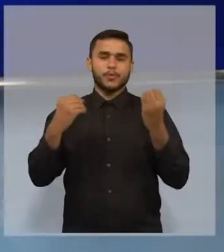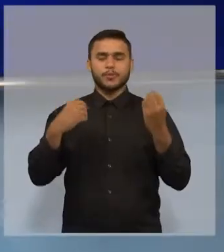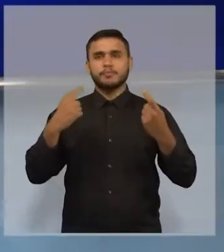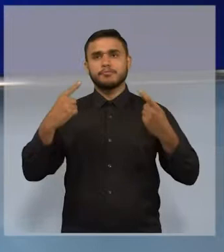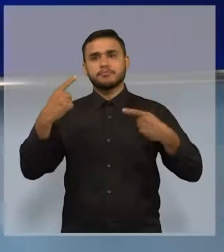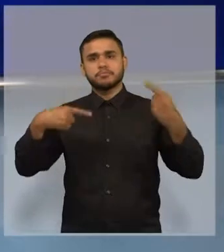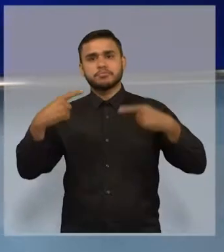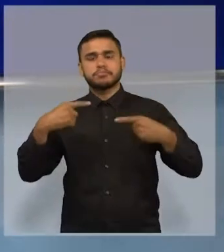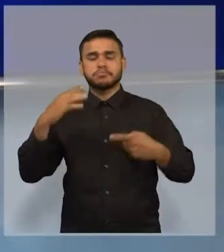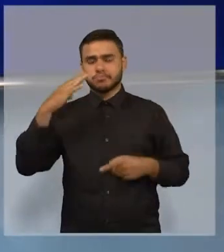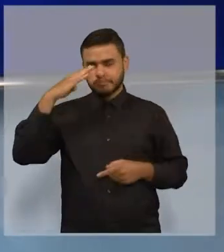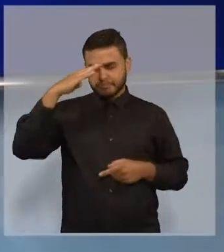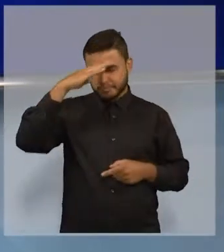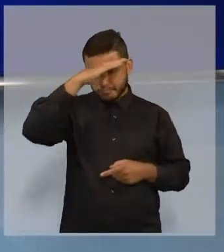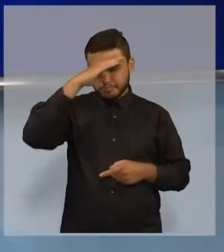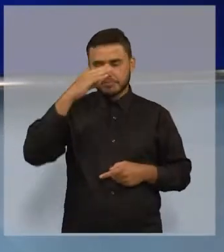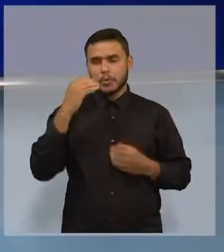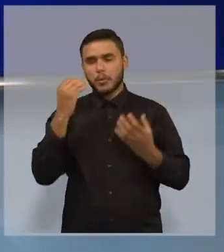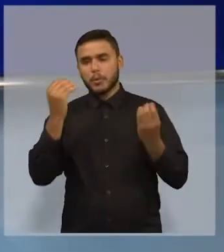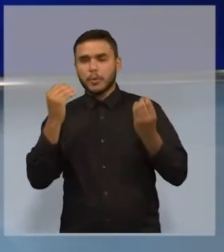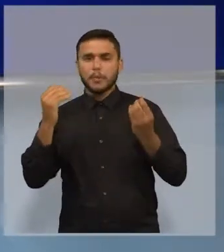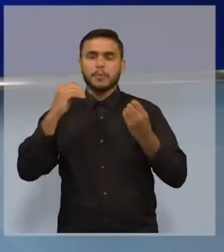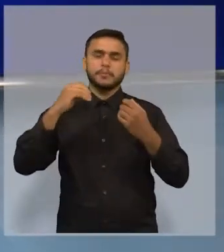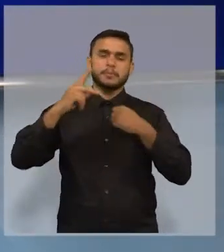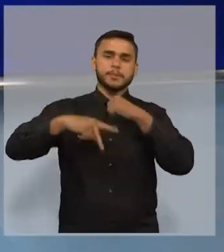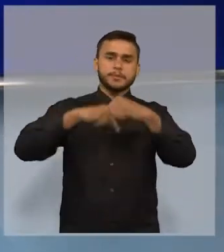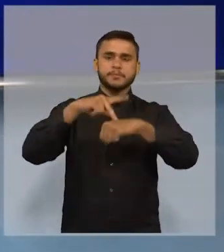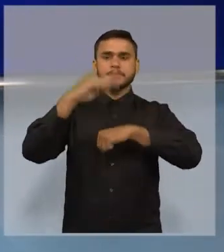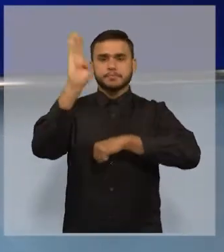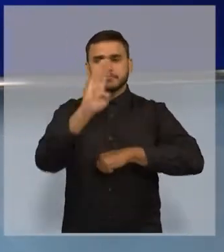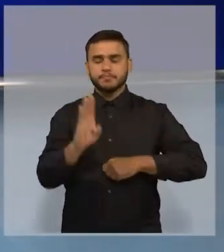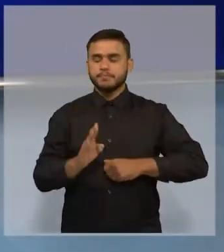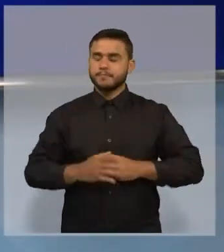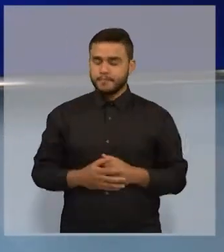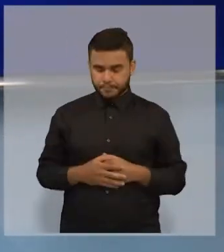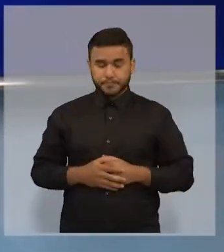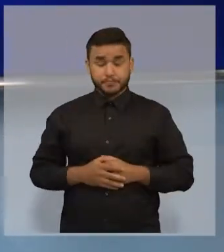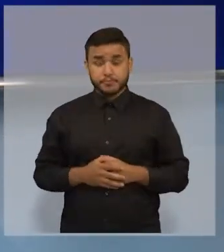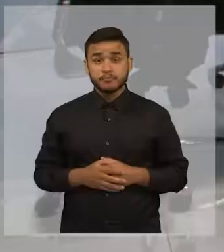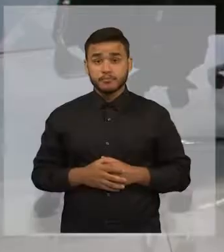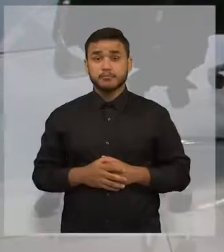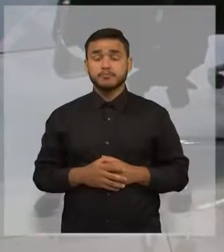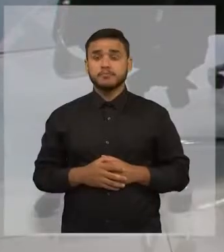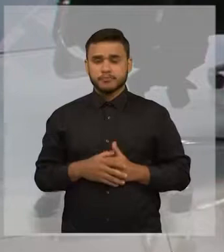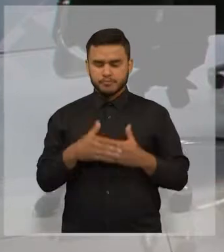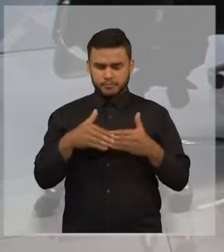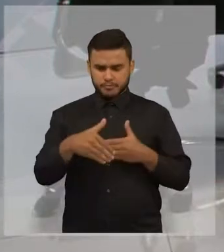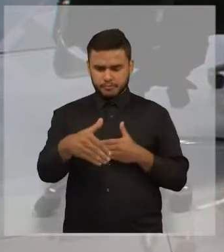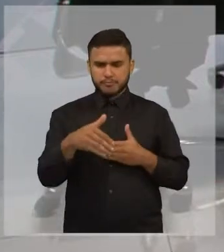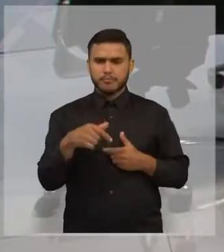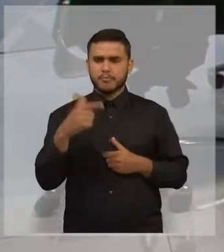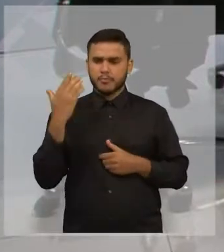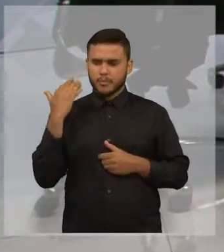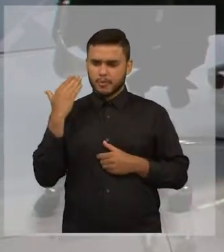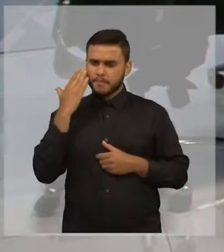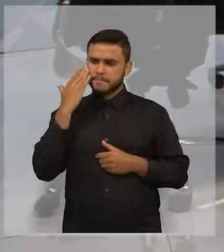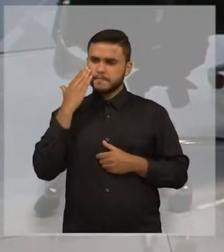político-econômica da semana do atual governo Bolsonaro. E esta